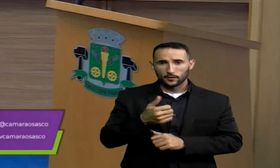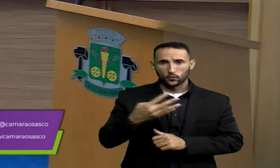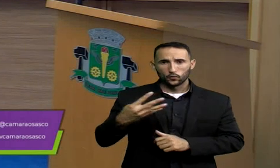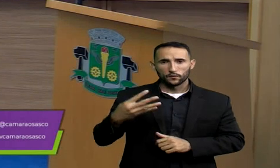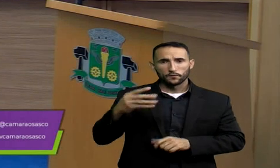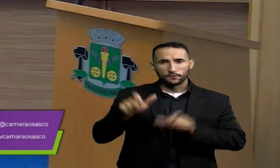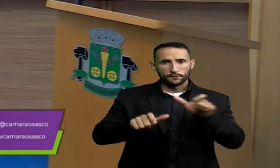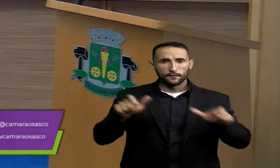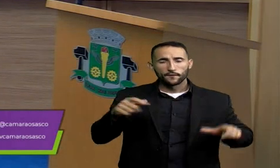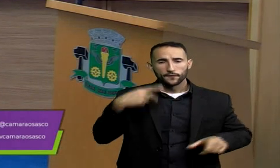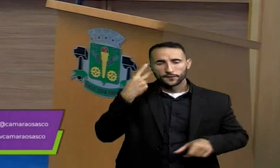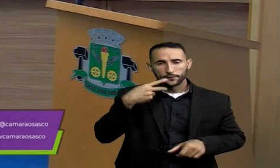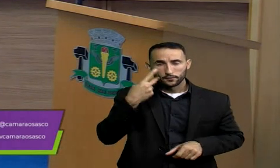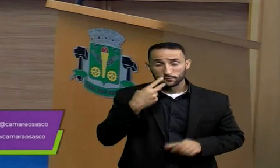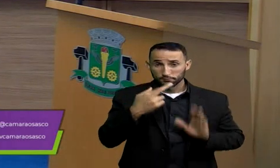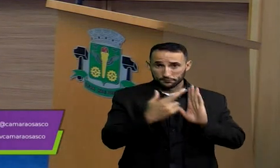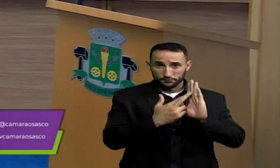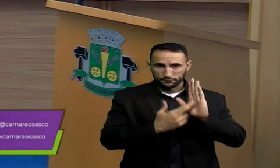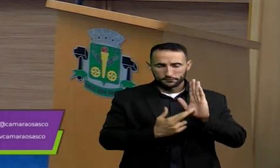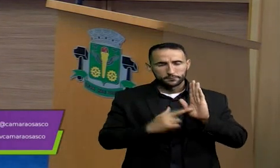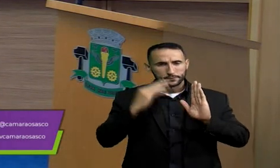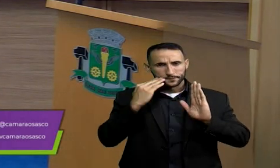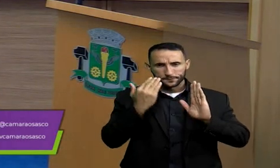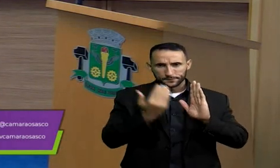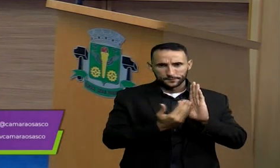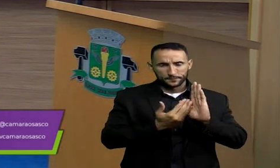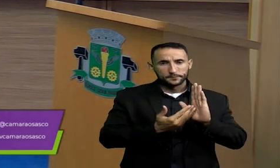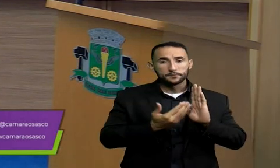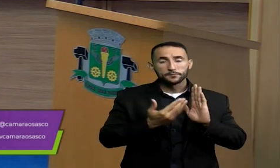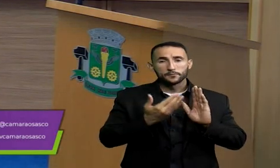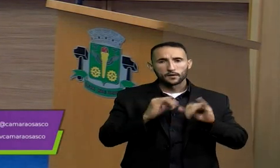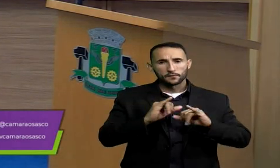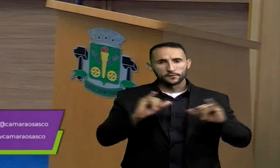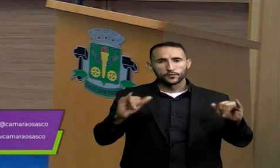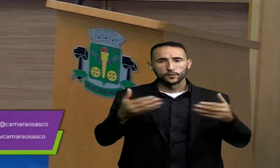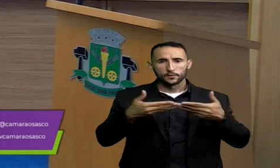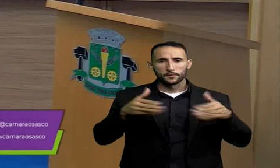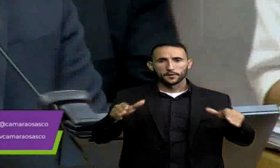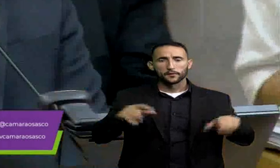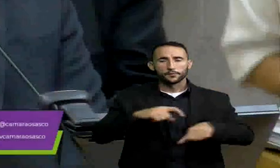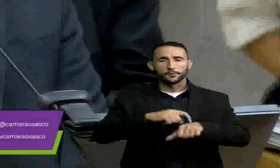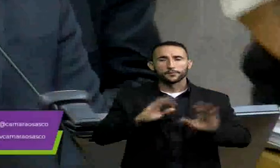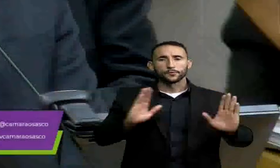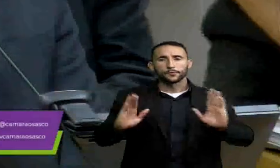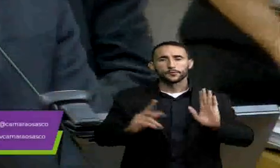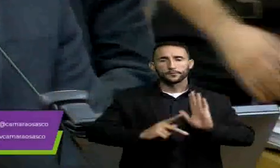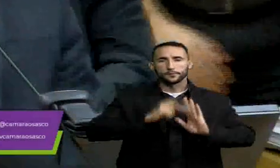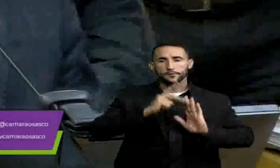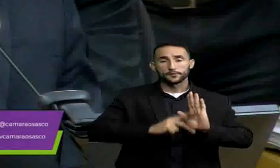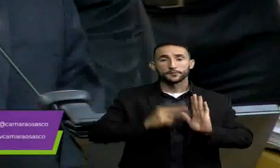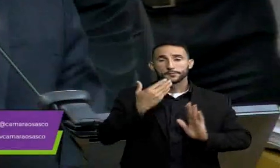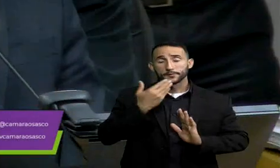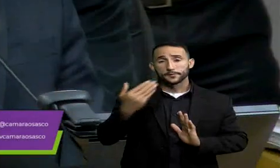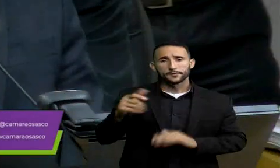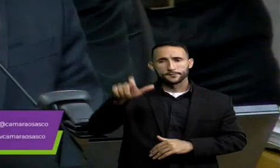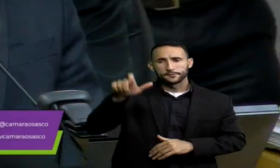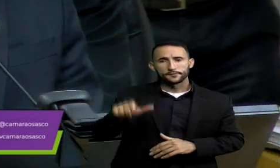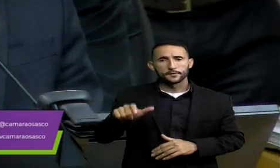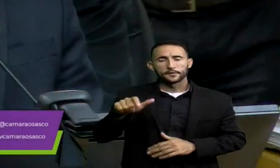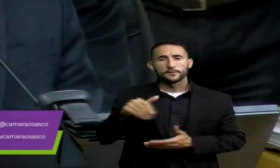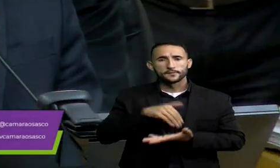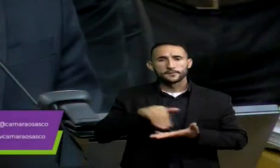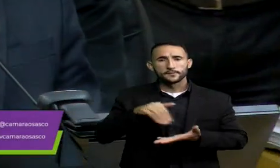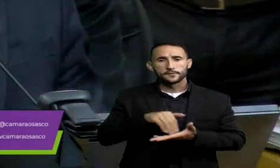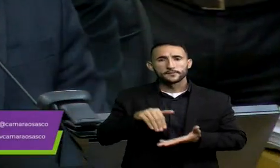vereadores havendo o número regimental declaro aberta a sessão da Ordem do dia Solicito a senhora secretária que